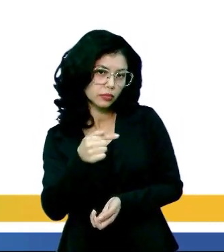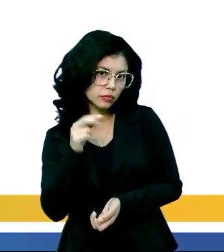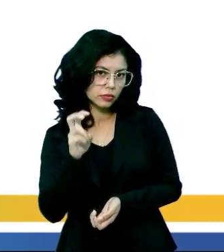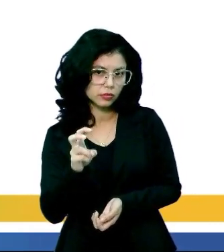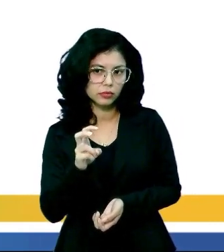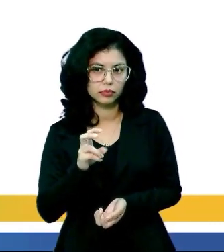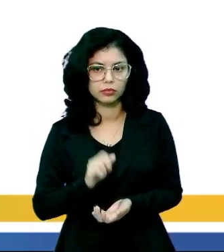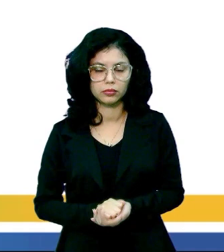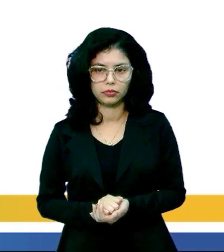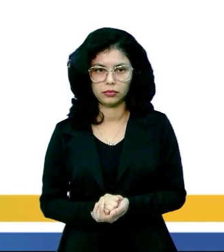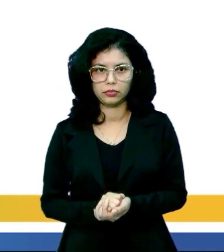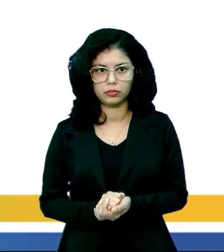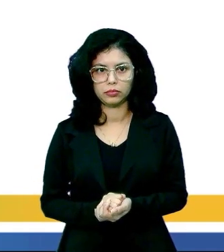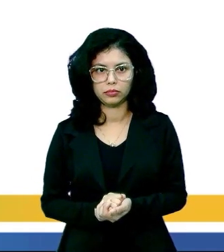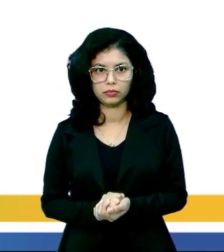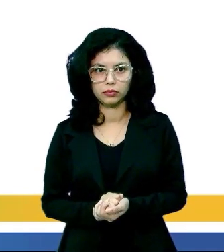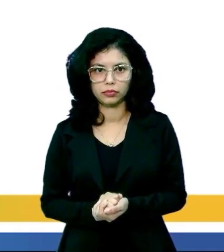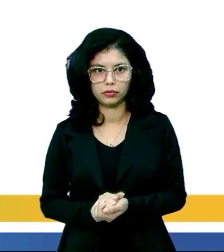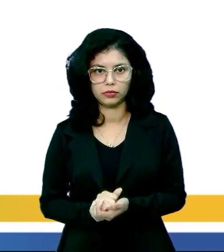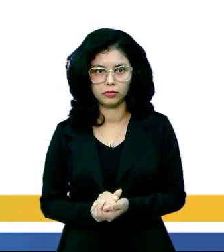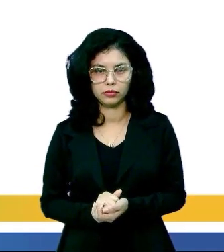olha aí,